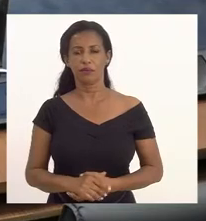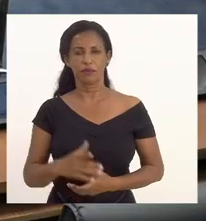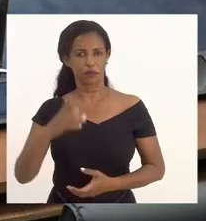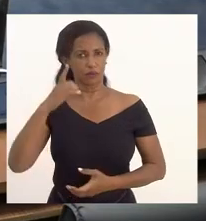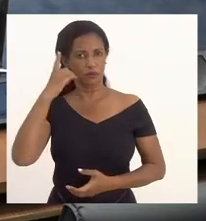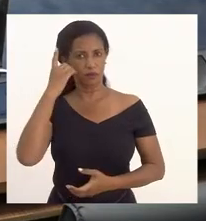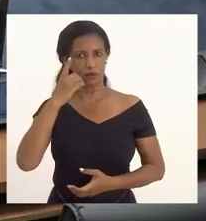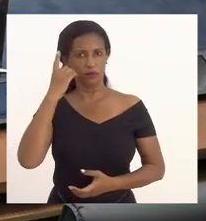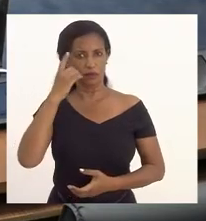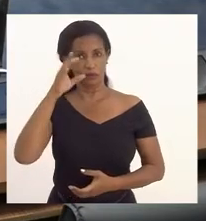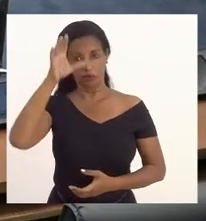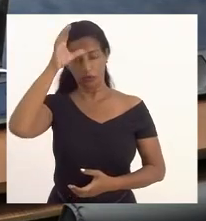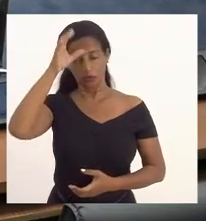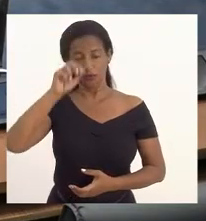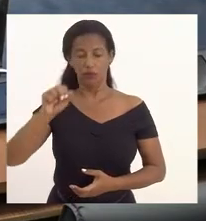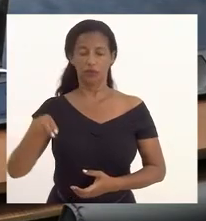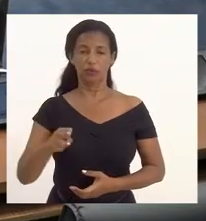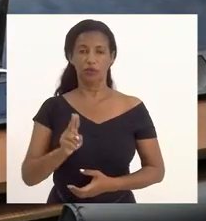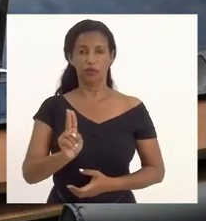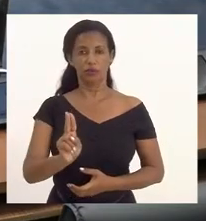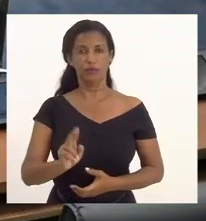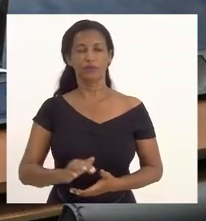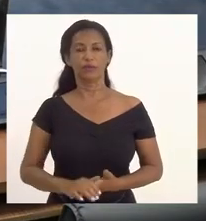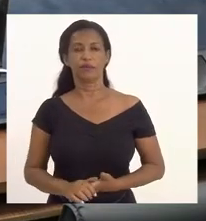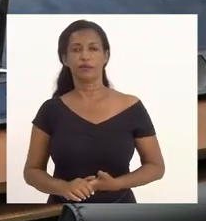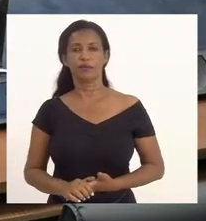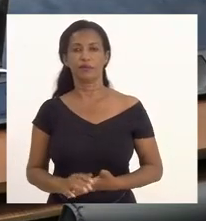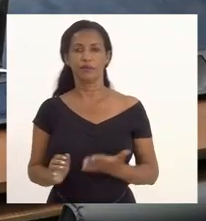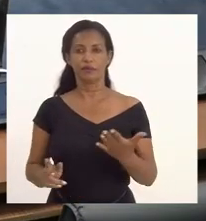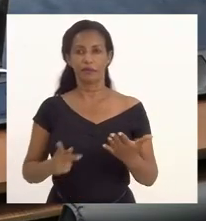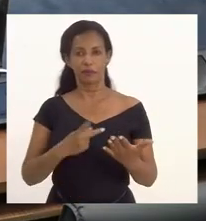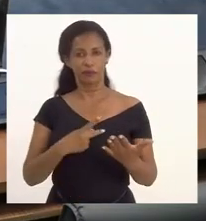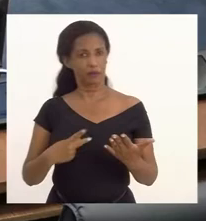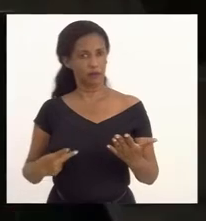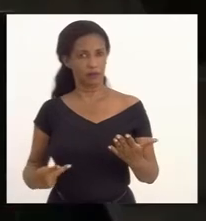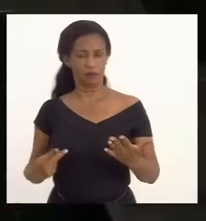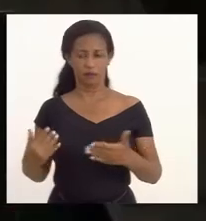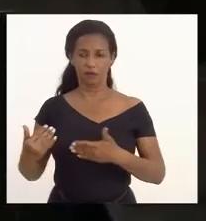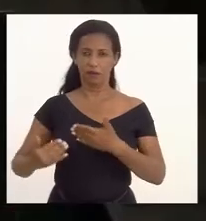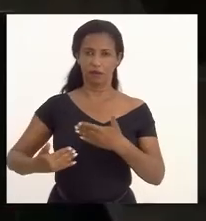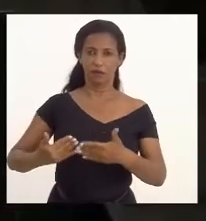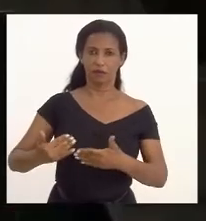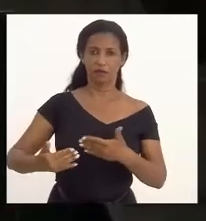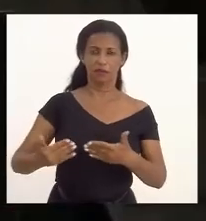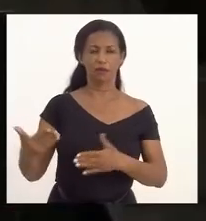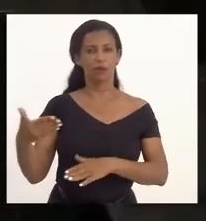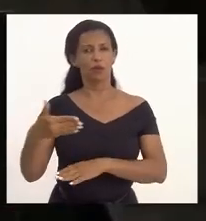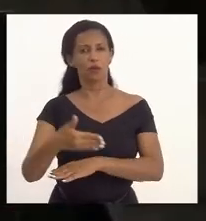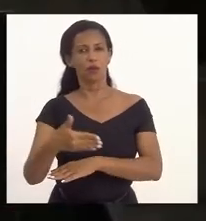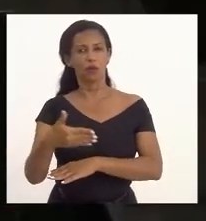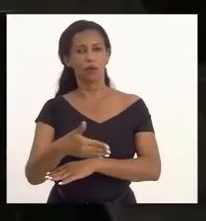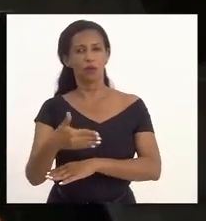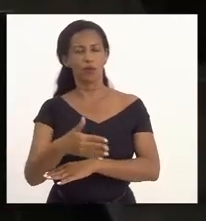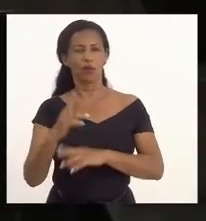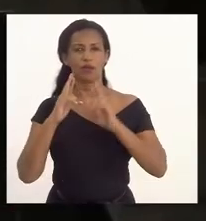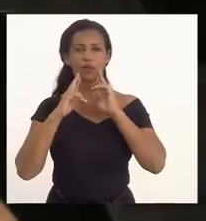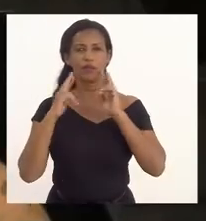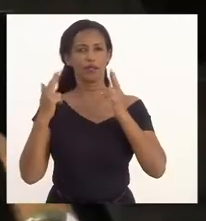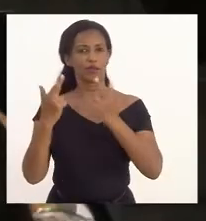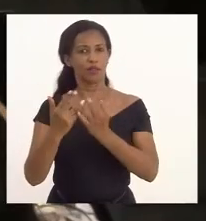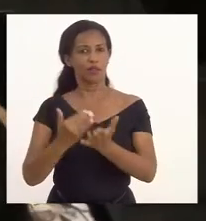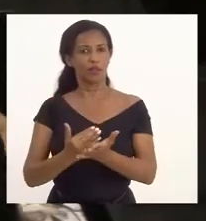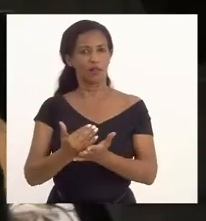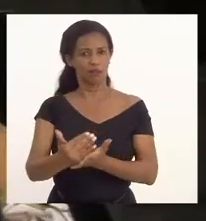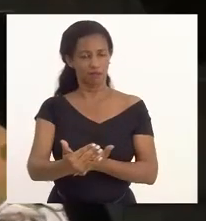Deputada Tiaju, que vai presidindo com frequência as nossas sessões aqui iniciais,